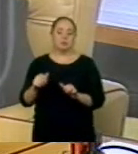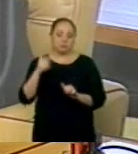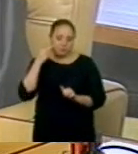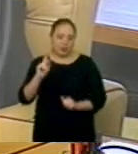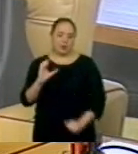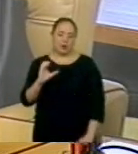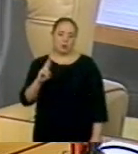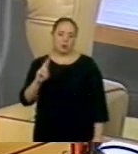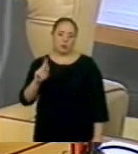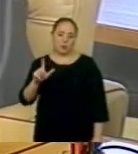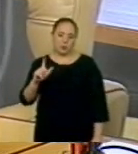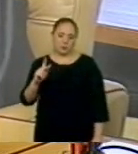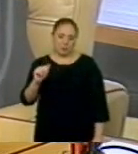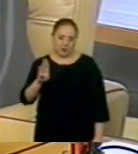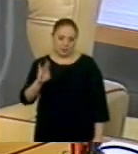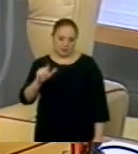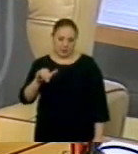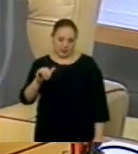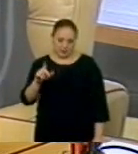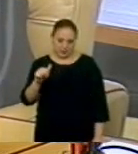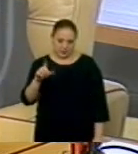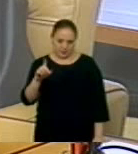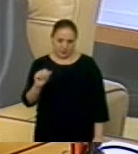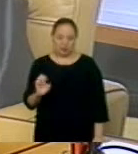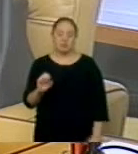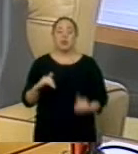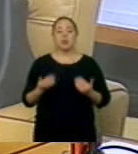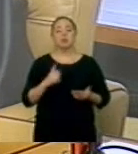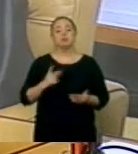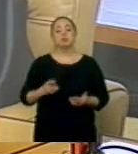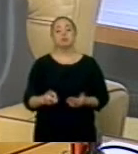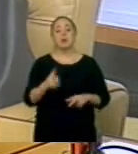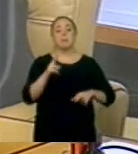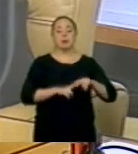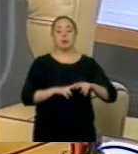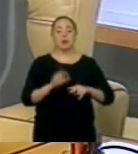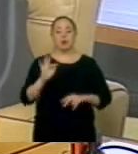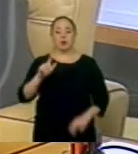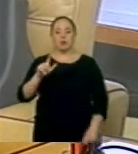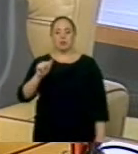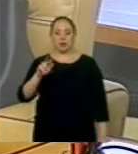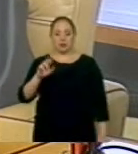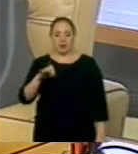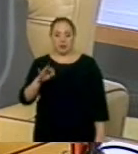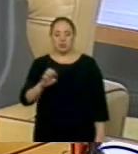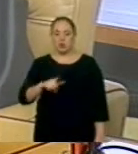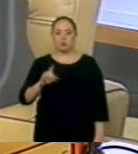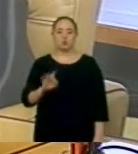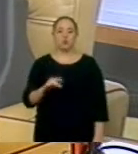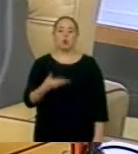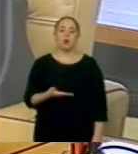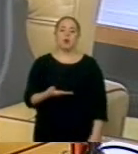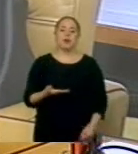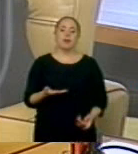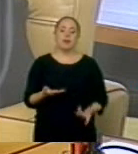Constituição, estabeleceu-se uma vinculação da manutenção da prisão em flagrante, não apenas em inexistência dos pressupostos da